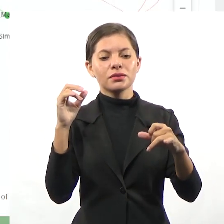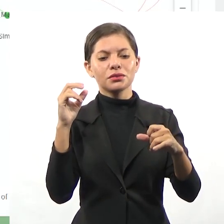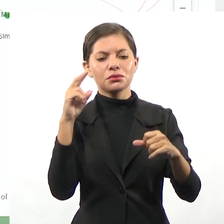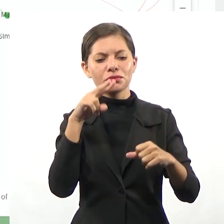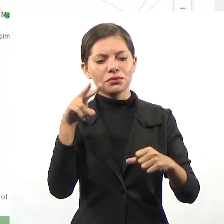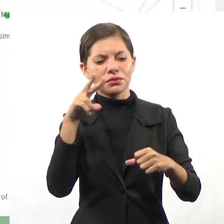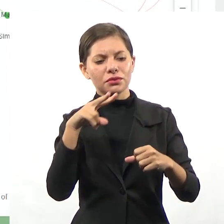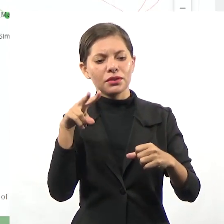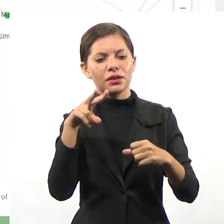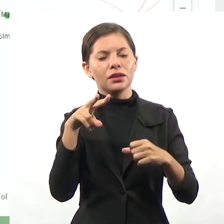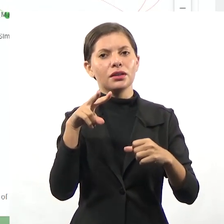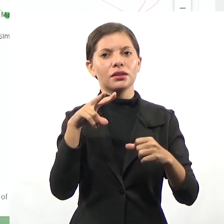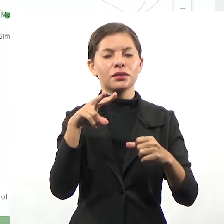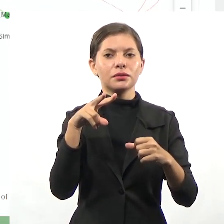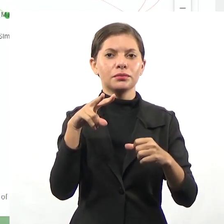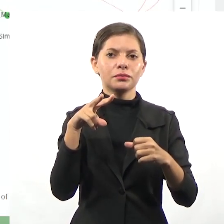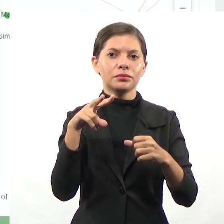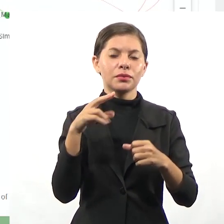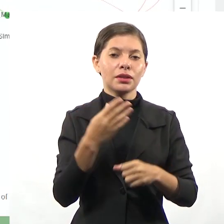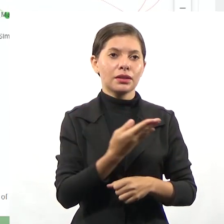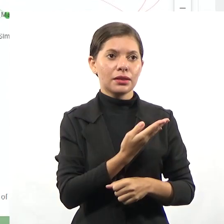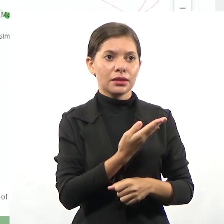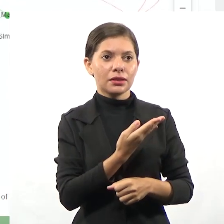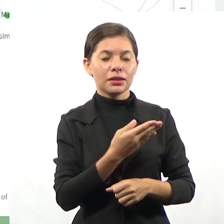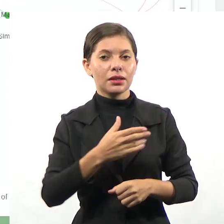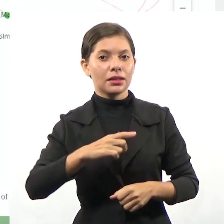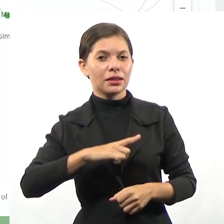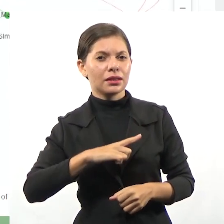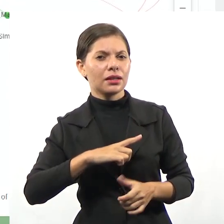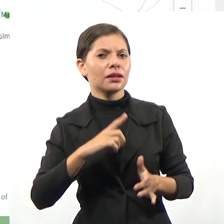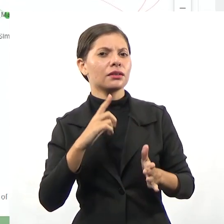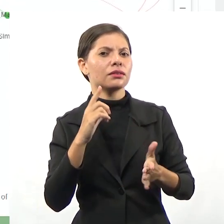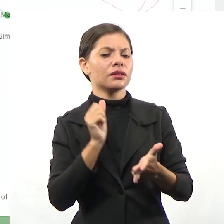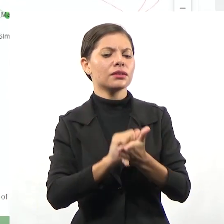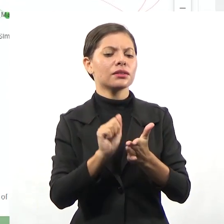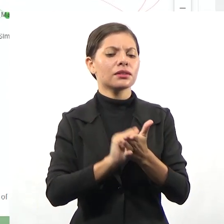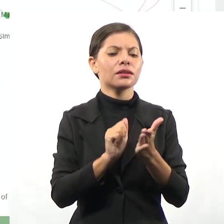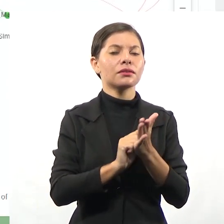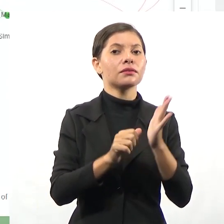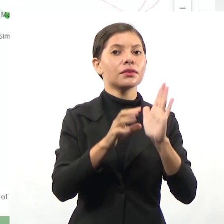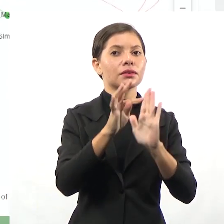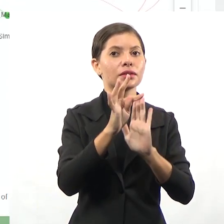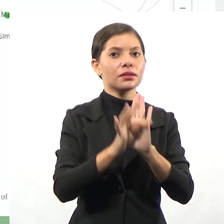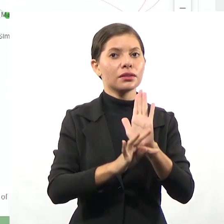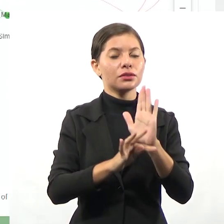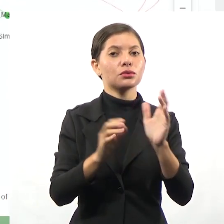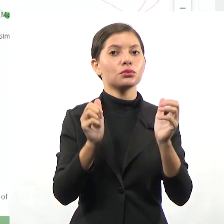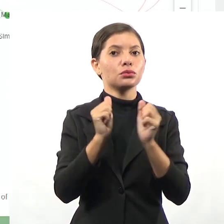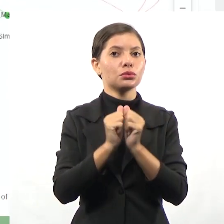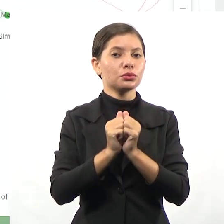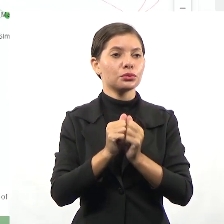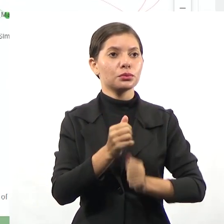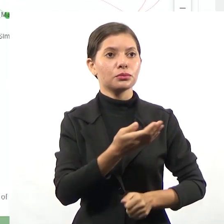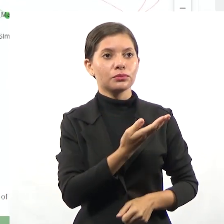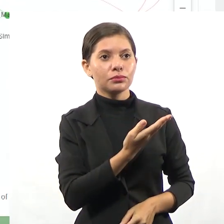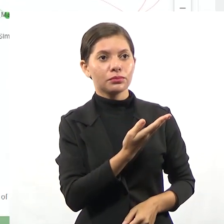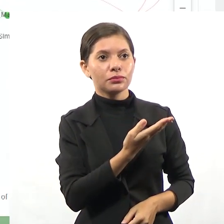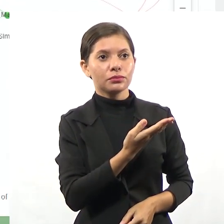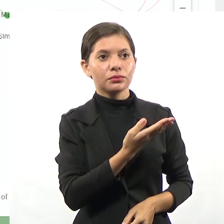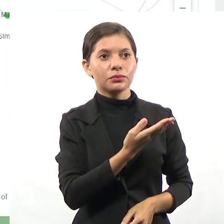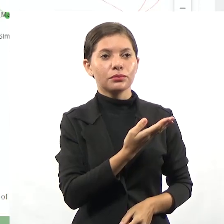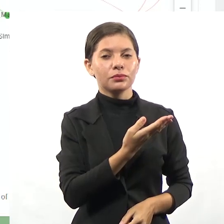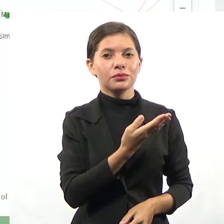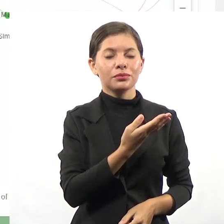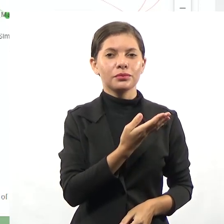com a Liliana, com a Ana, a Liliana escreveu textos com o Hélio, então eu consigo verificar como que se dá